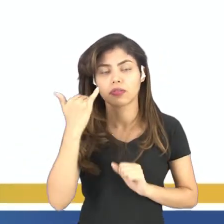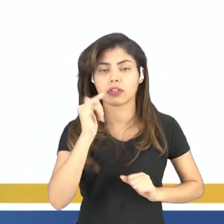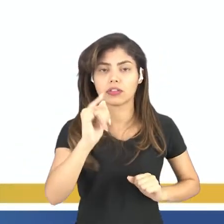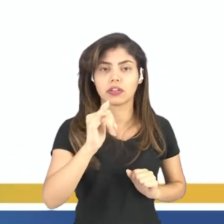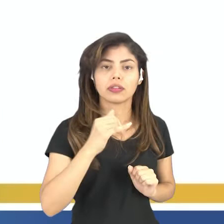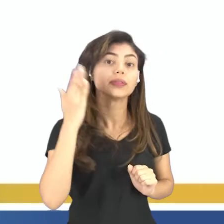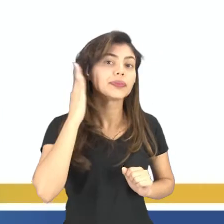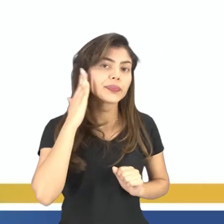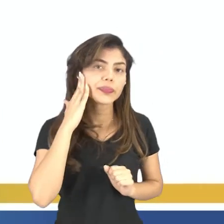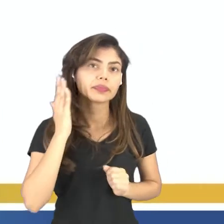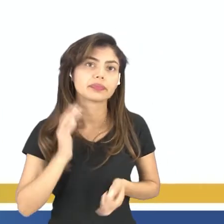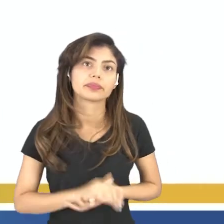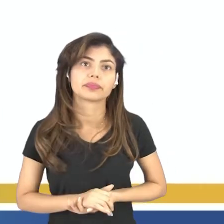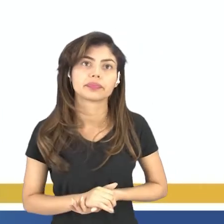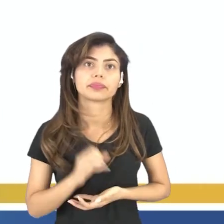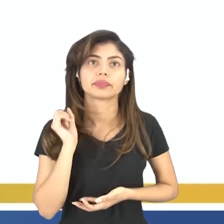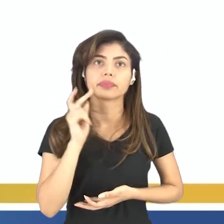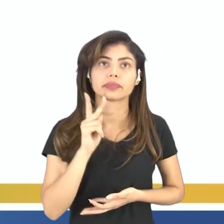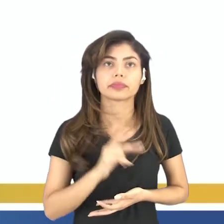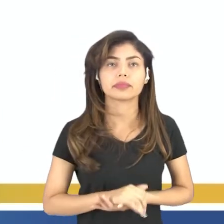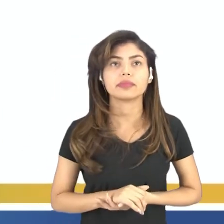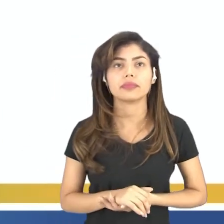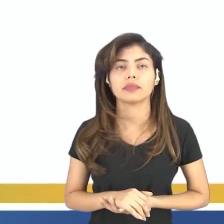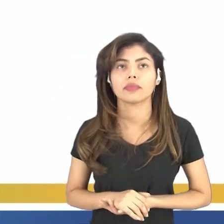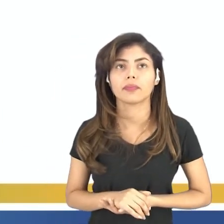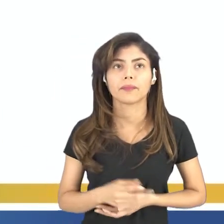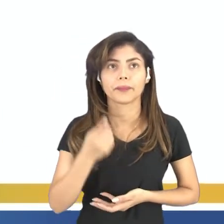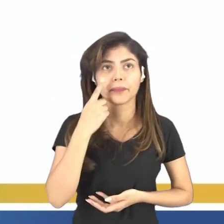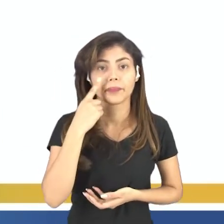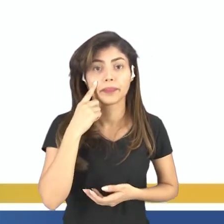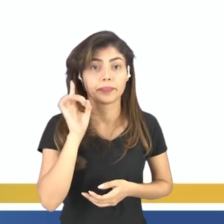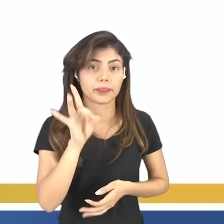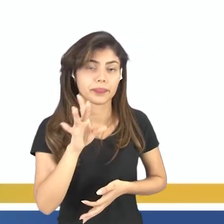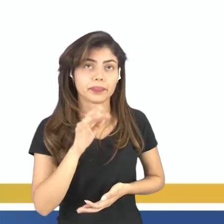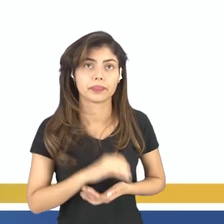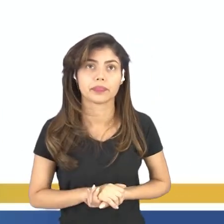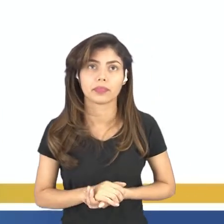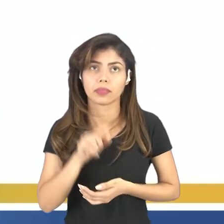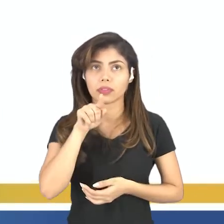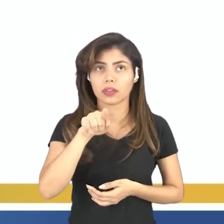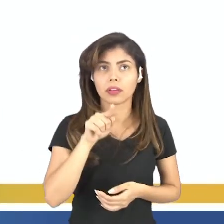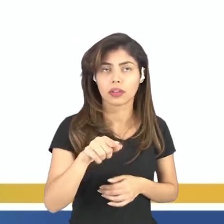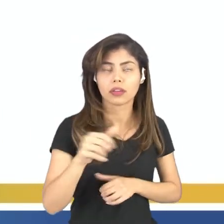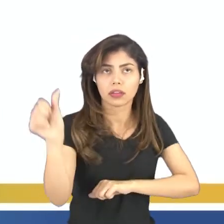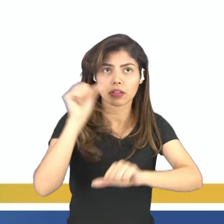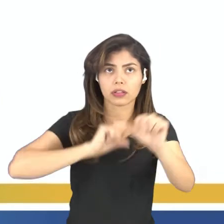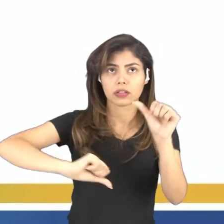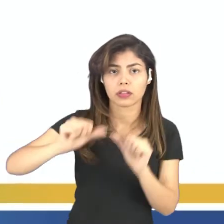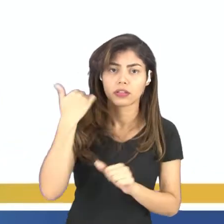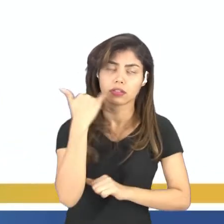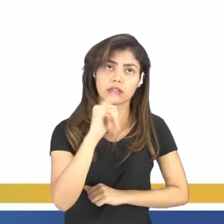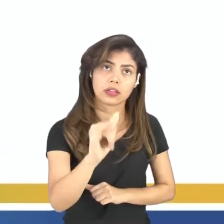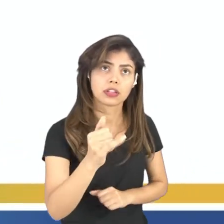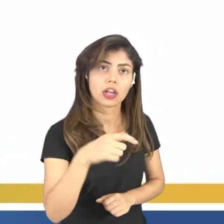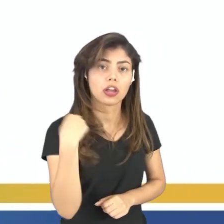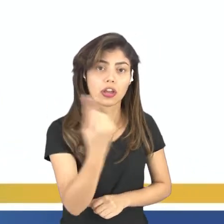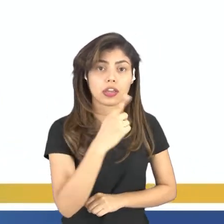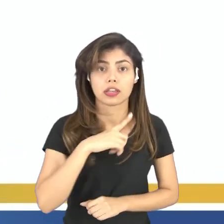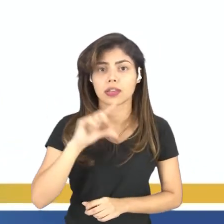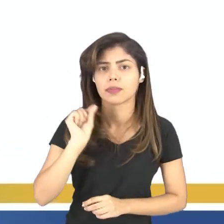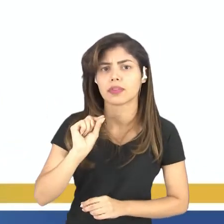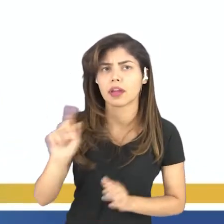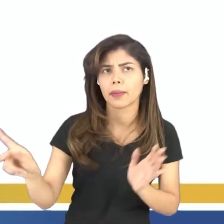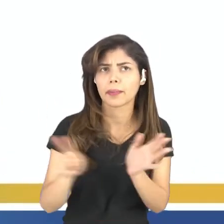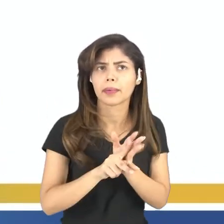transformação de energia. Entenderam? Ok. Então, vejam só. Com essa conversão de energia, nós temos